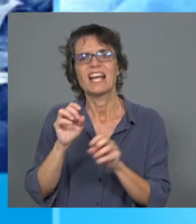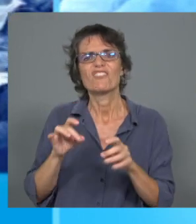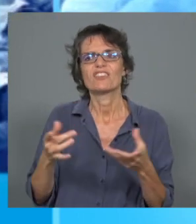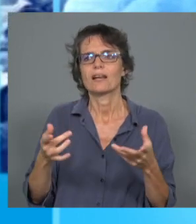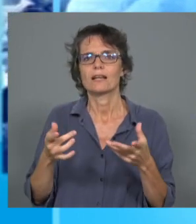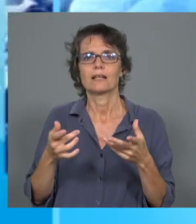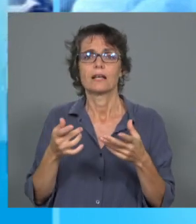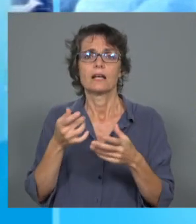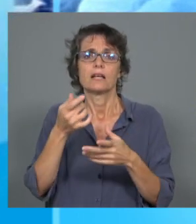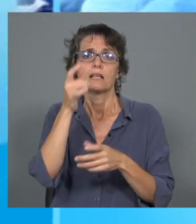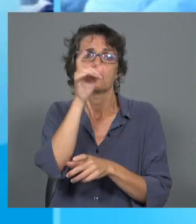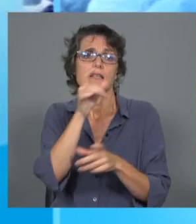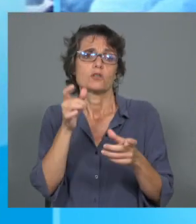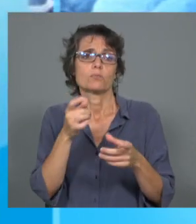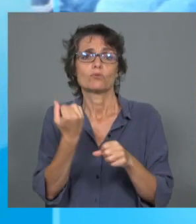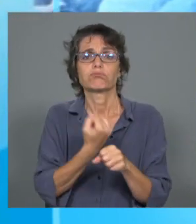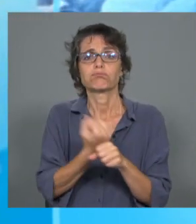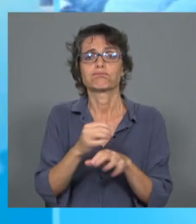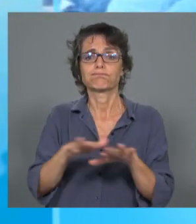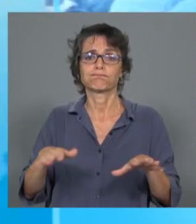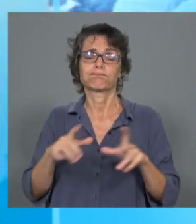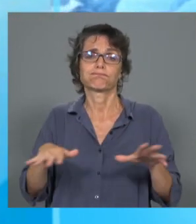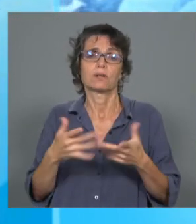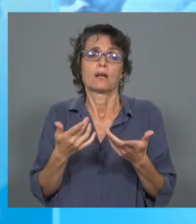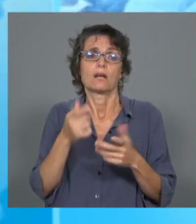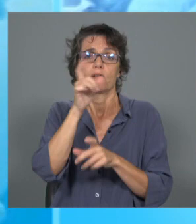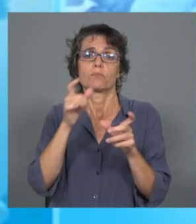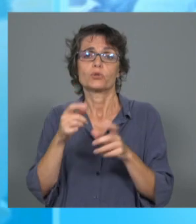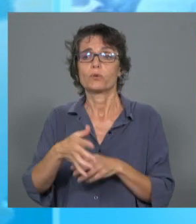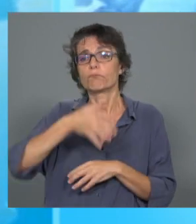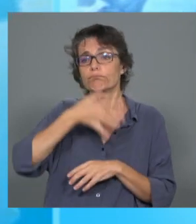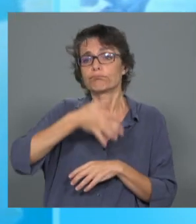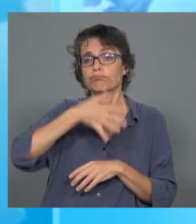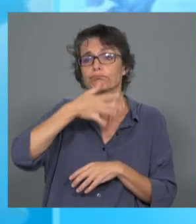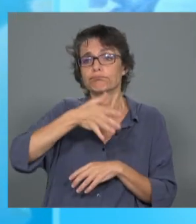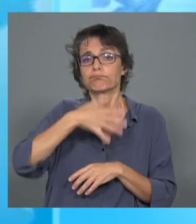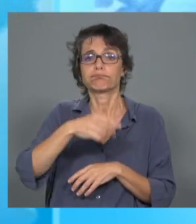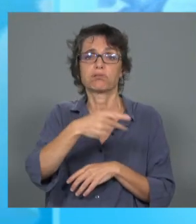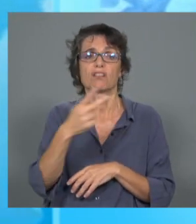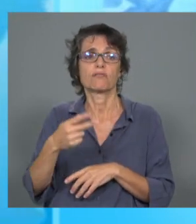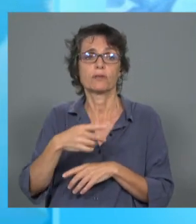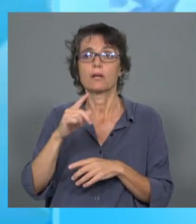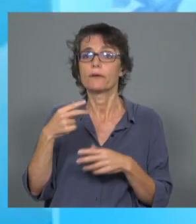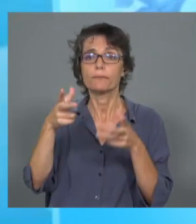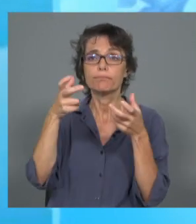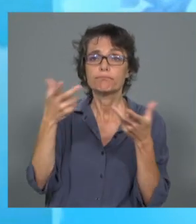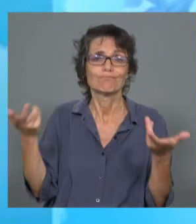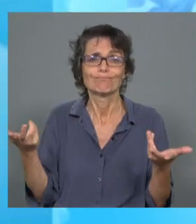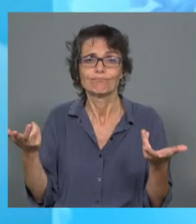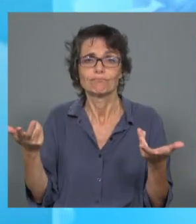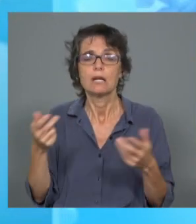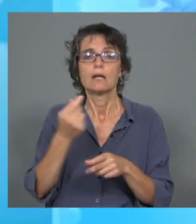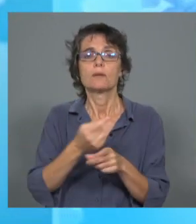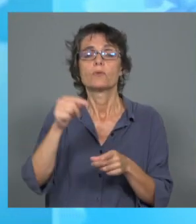reduzidos, digamos assim, a essa dimensão de talking heads, pessoas que falam. Porquê? Porque nós esperamos, ou eu